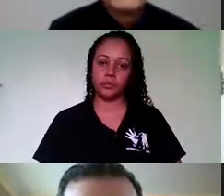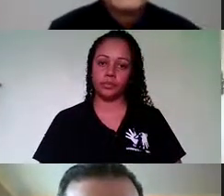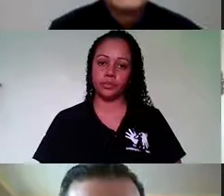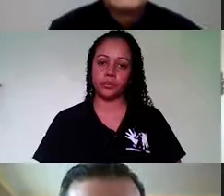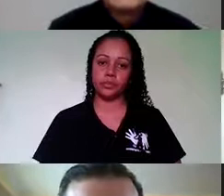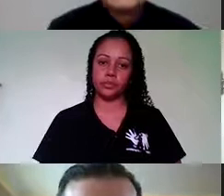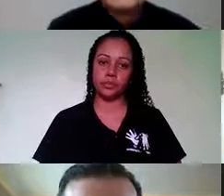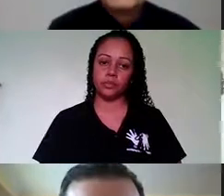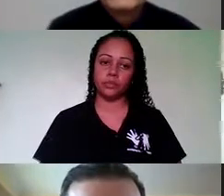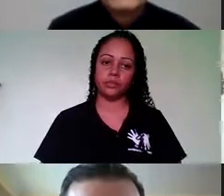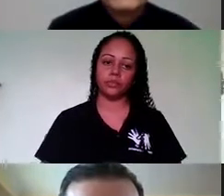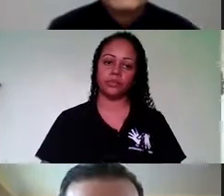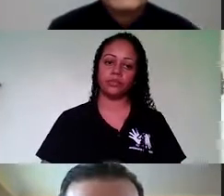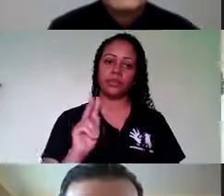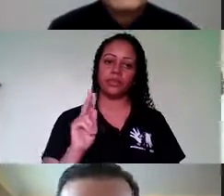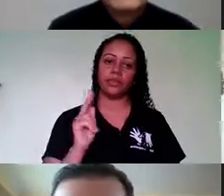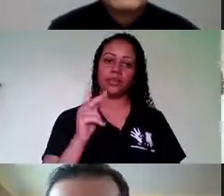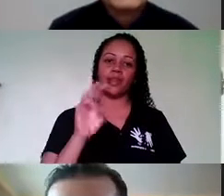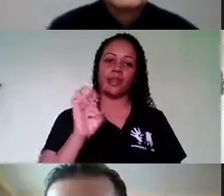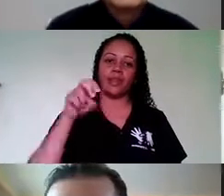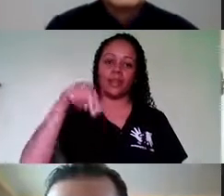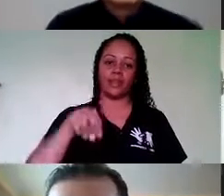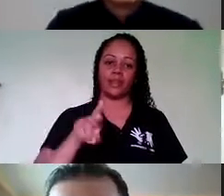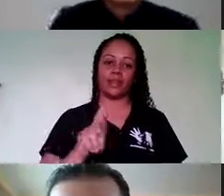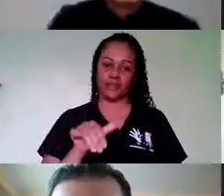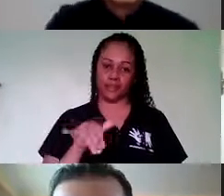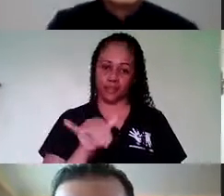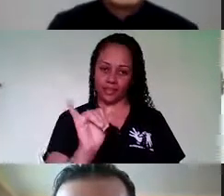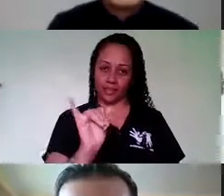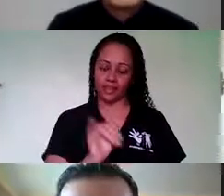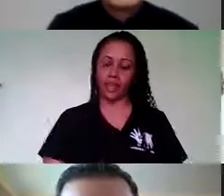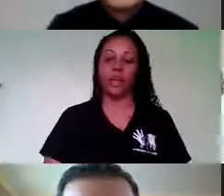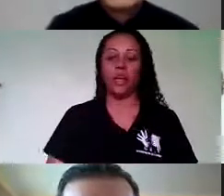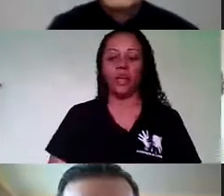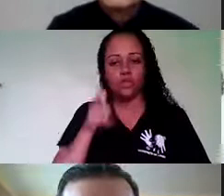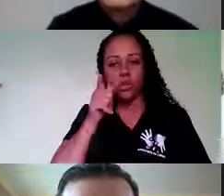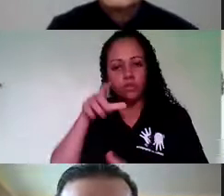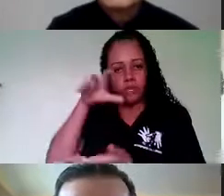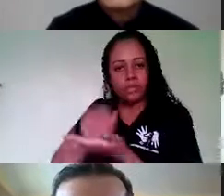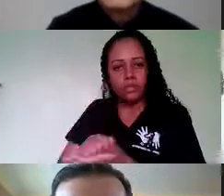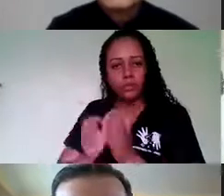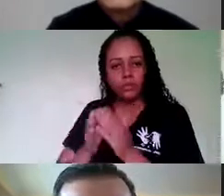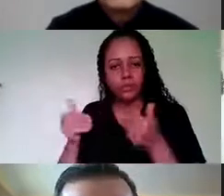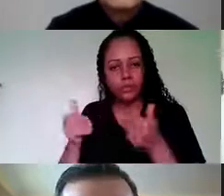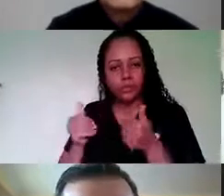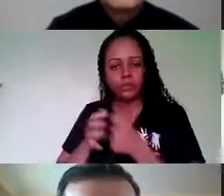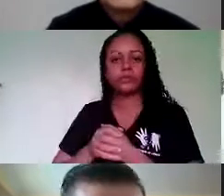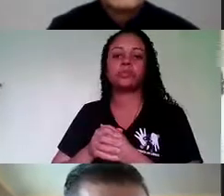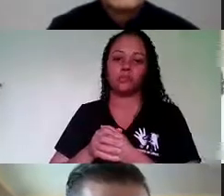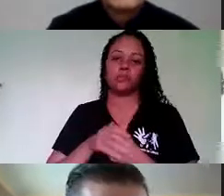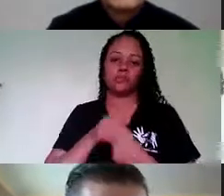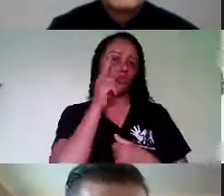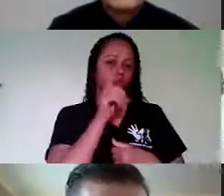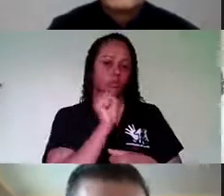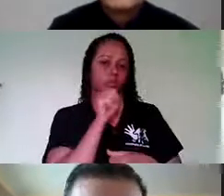dia. Agora sim, eu não estava conseguindo falar. Você consegue me escrever lá, por gentileza? Consigo sim. Henry, a gente tem